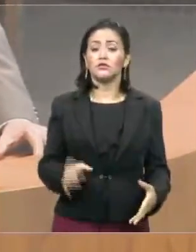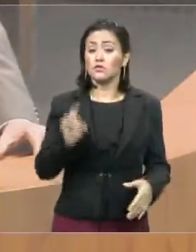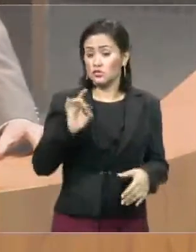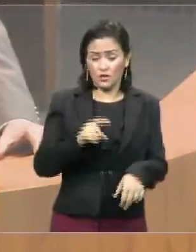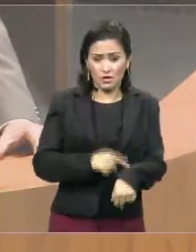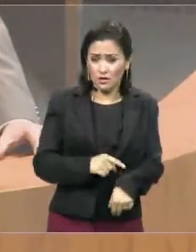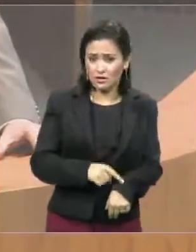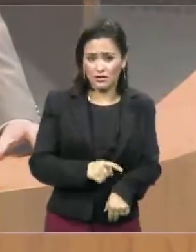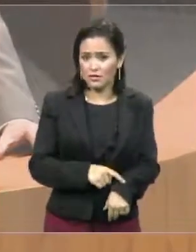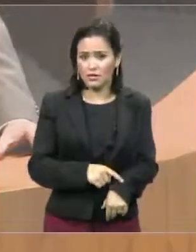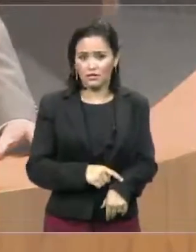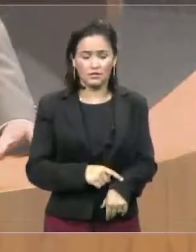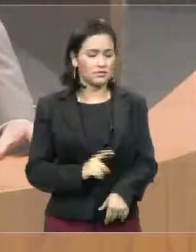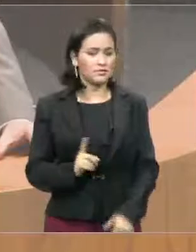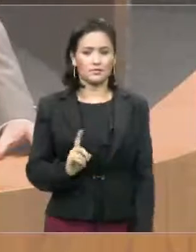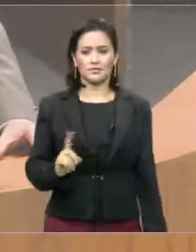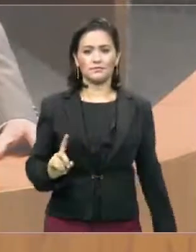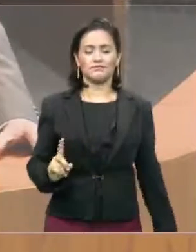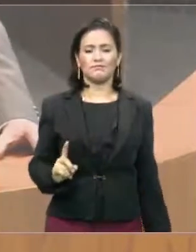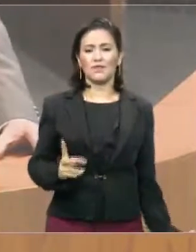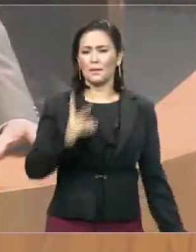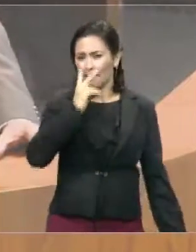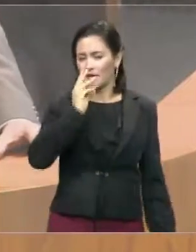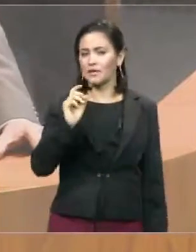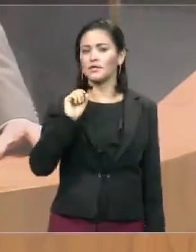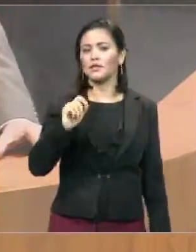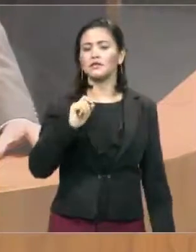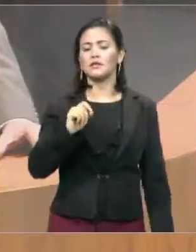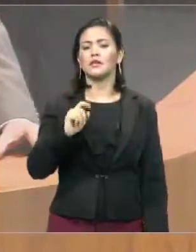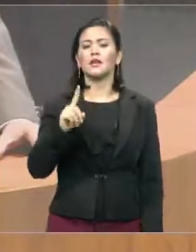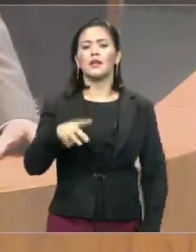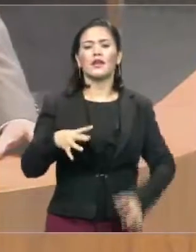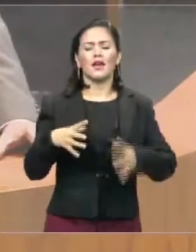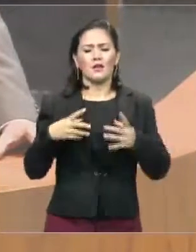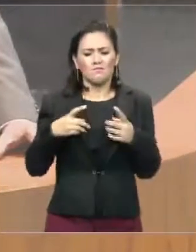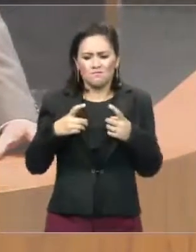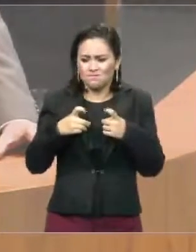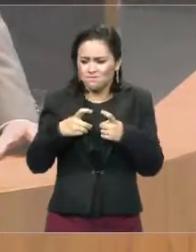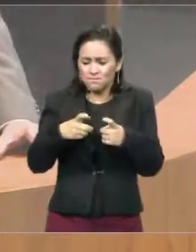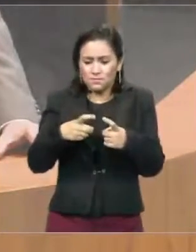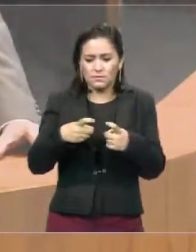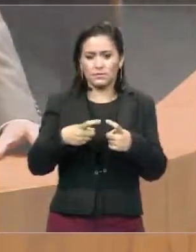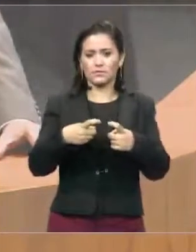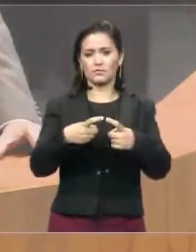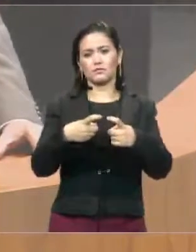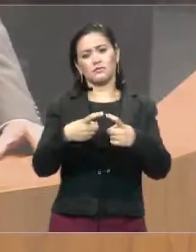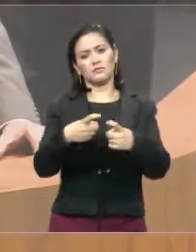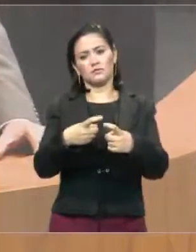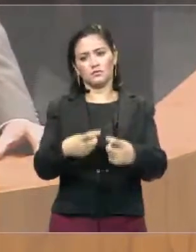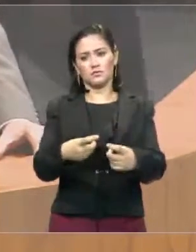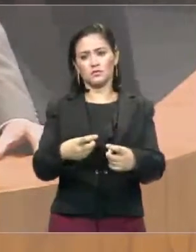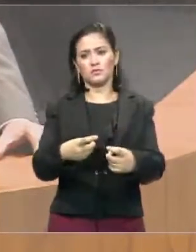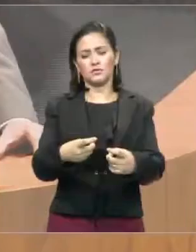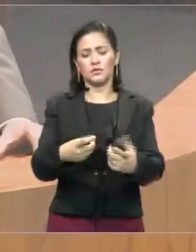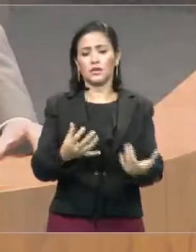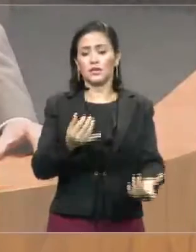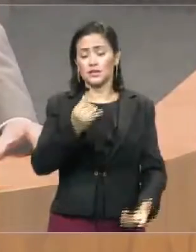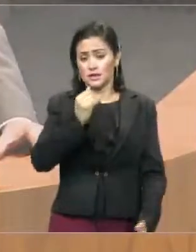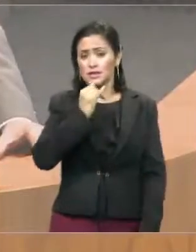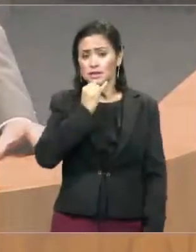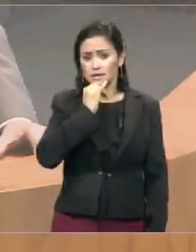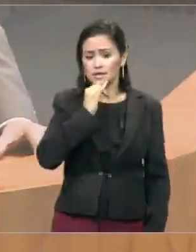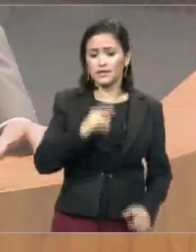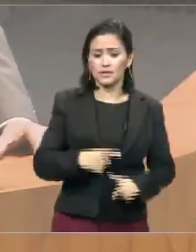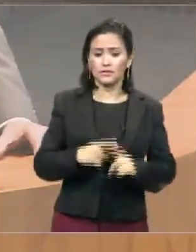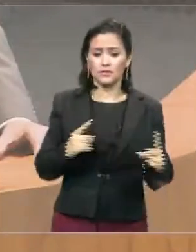de violência. A gente vive, infelizmente, uma guerra. E, infelizmente, nós estamos contando